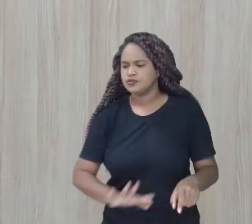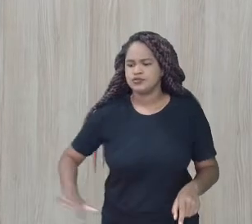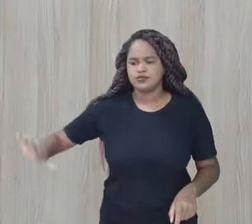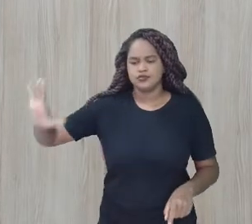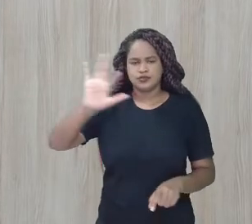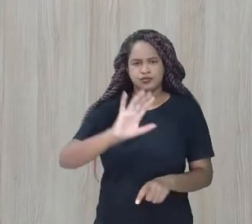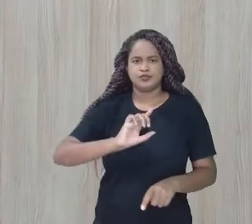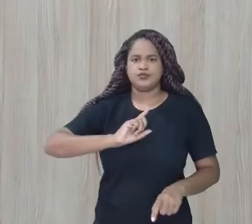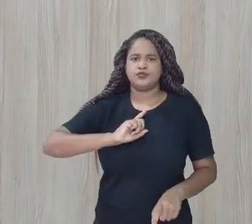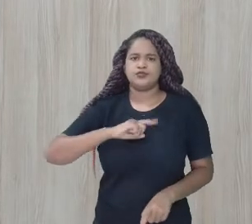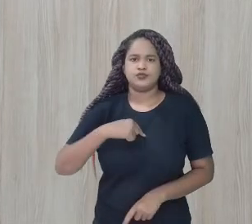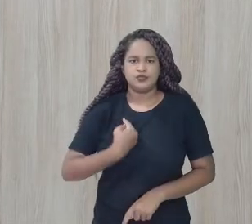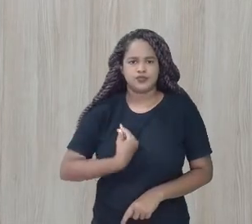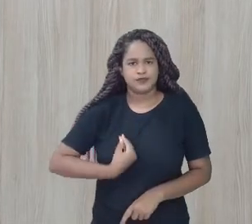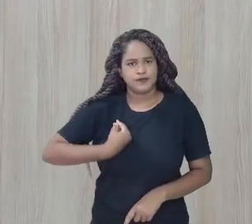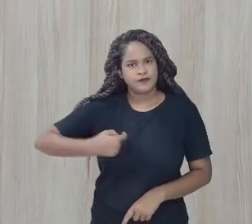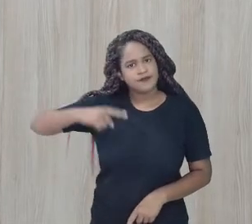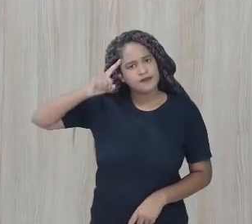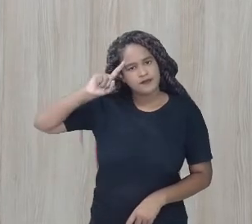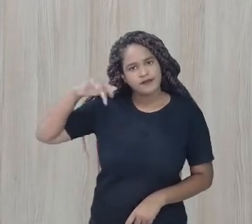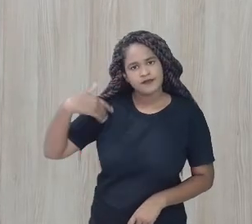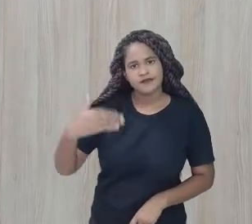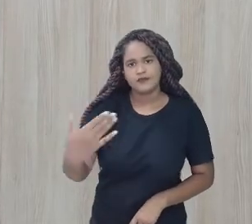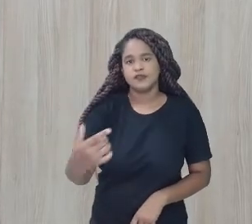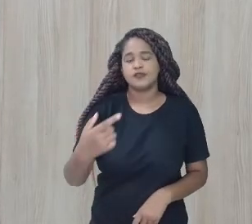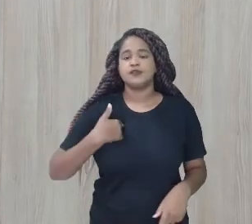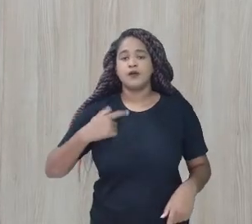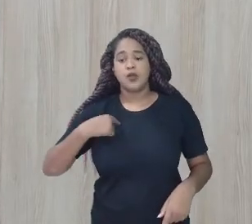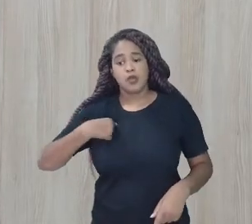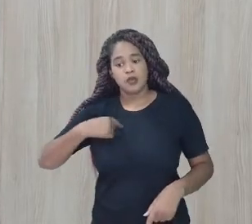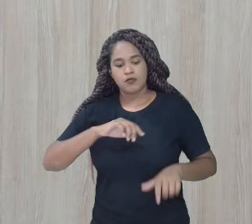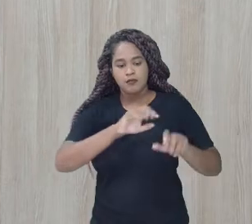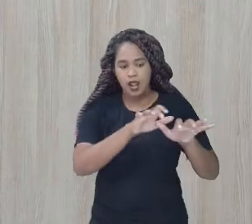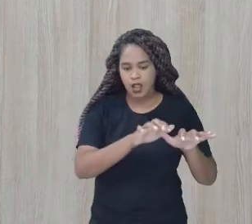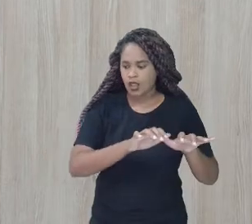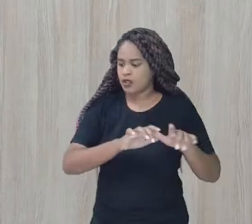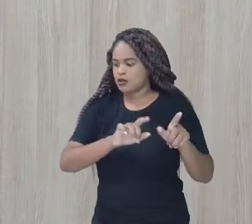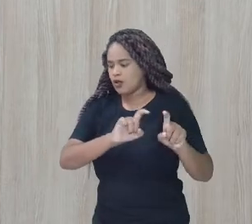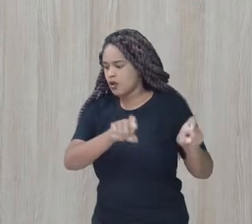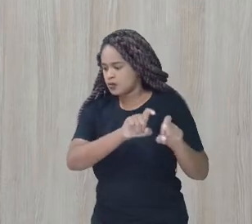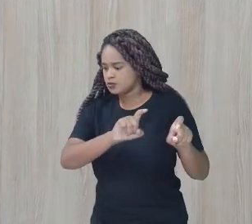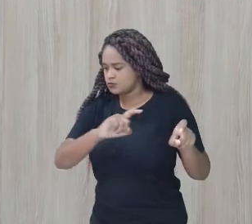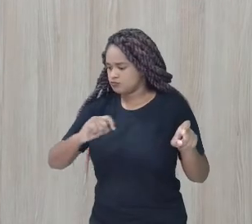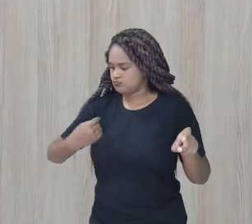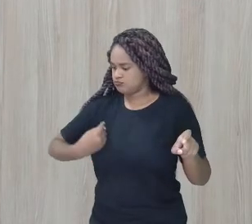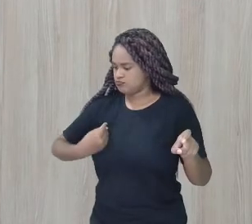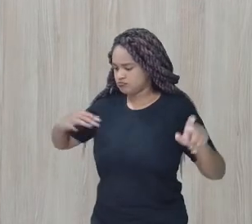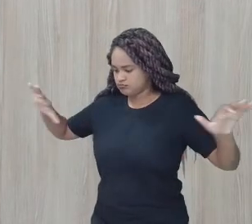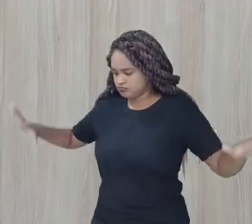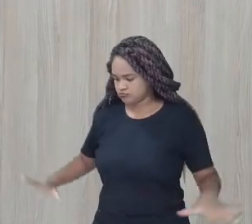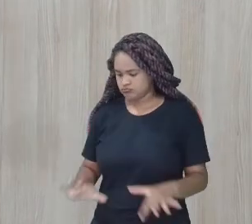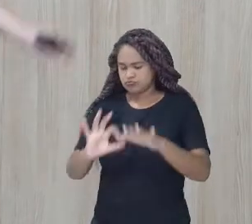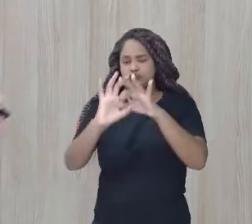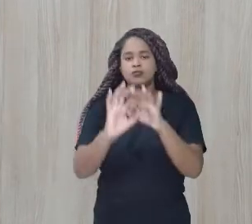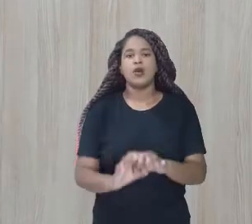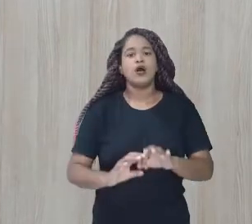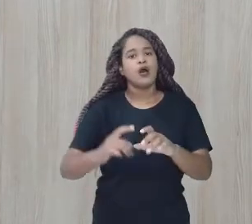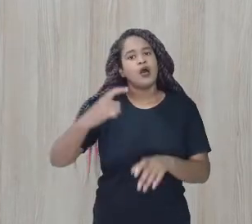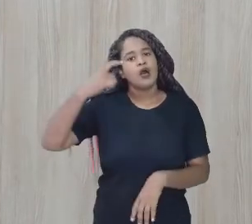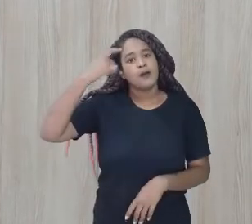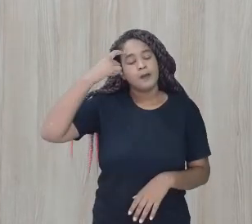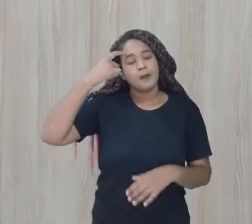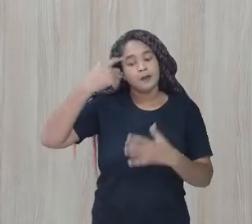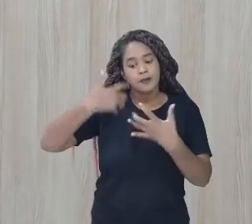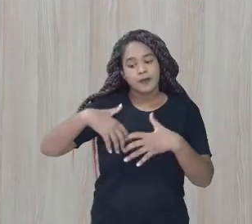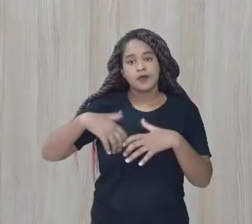A gente utiliza no nosso dia a dia e aqui eu juntei as duas coisas, trouxe o pensamento de acordo com aplicações em